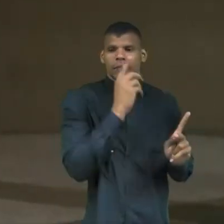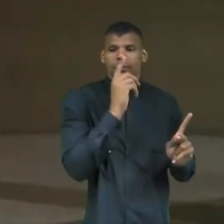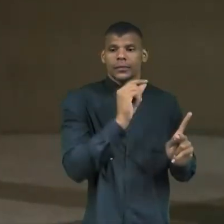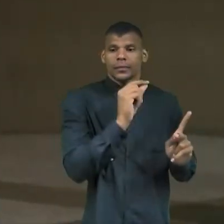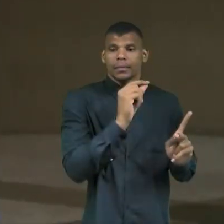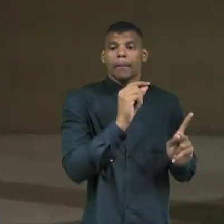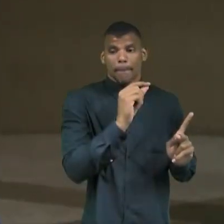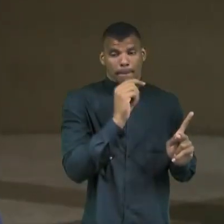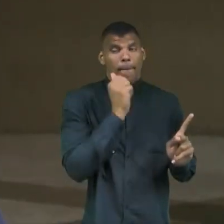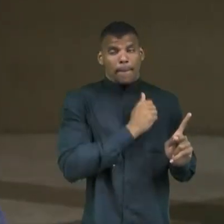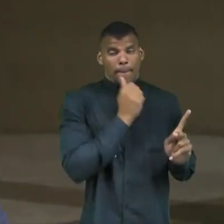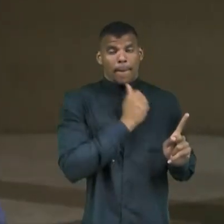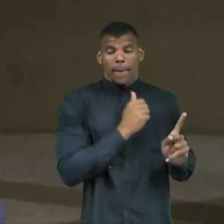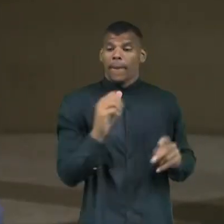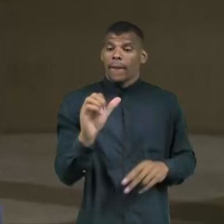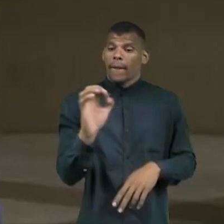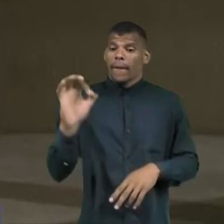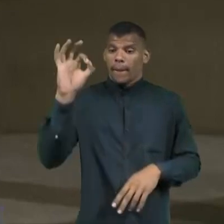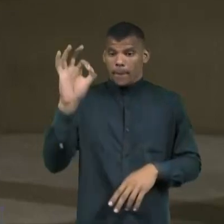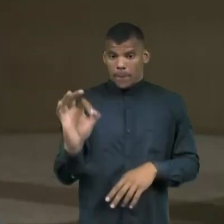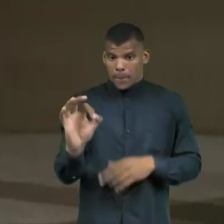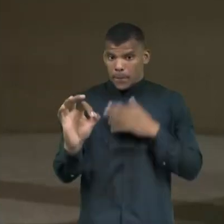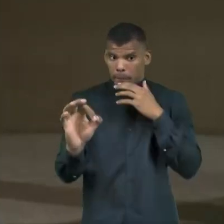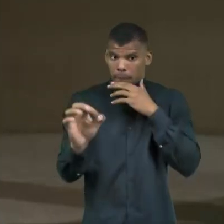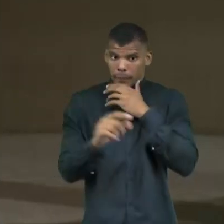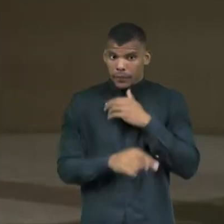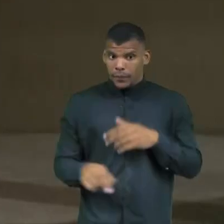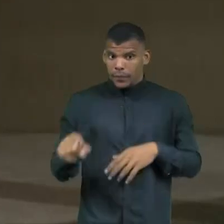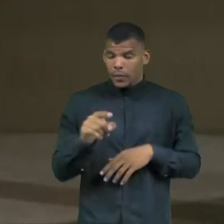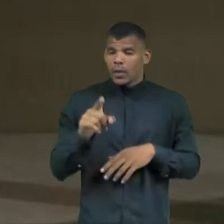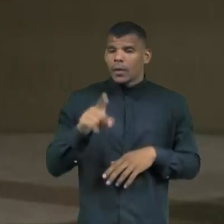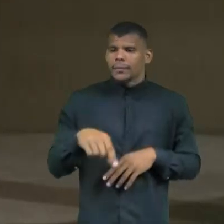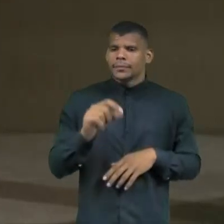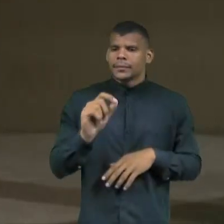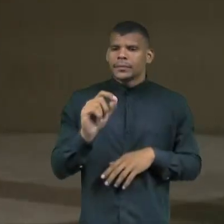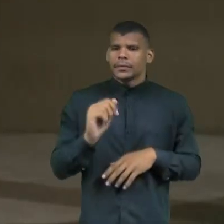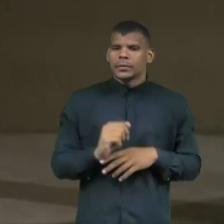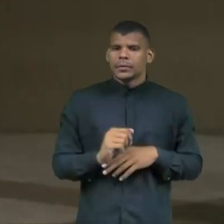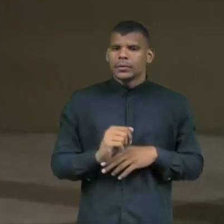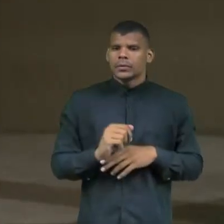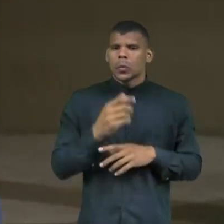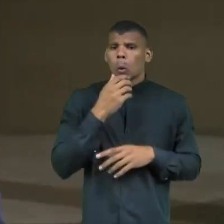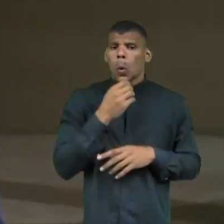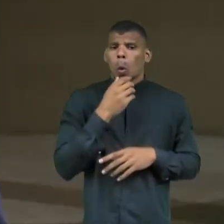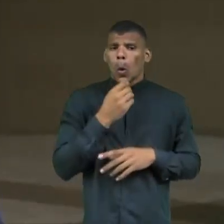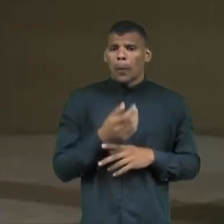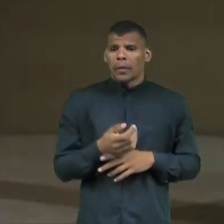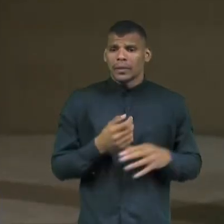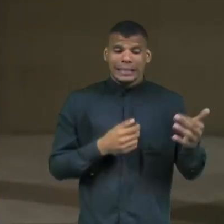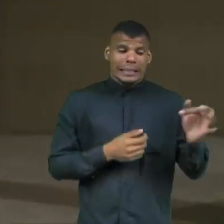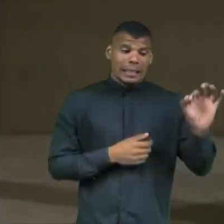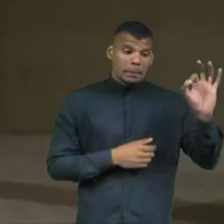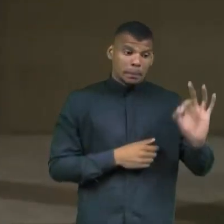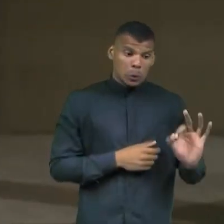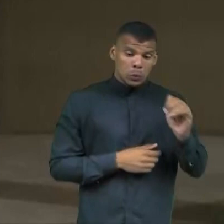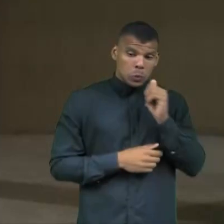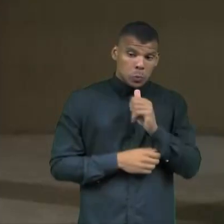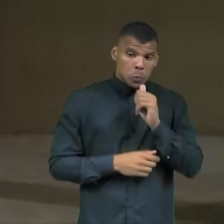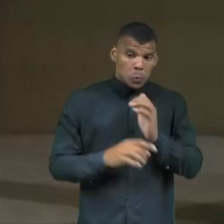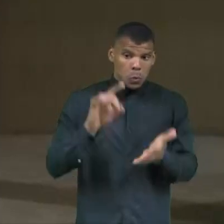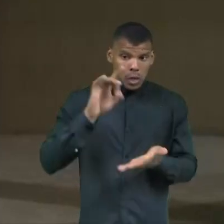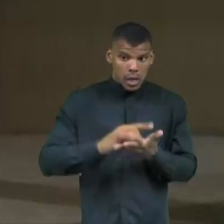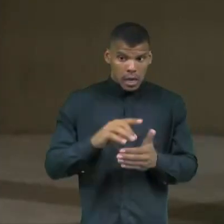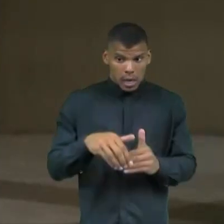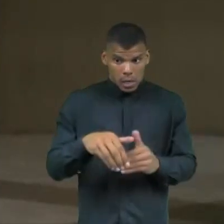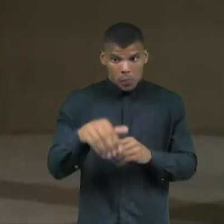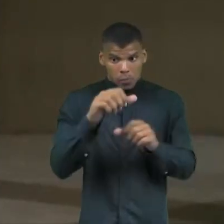mulheres. 90% delas possuem somente homens no comando. Essa é uma realidade que pode ser mudada.